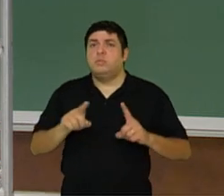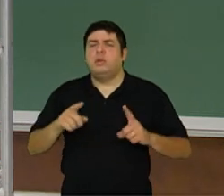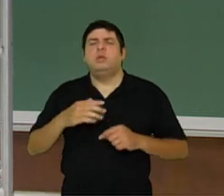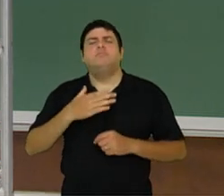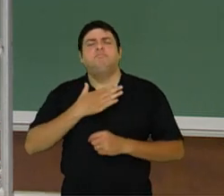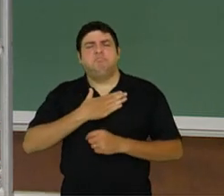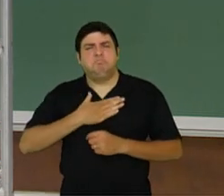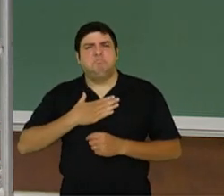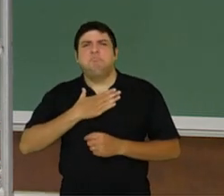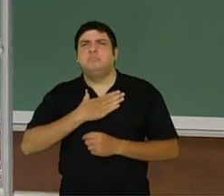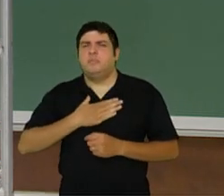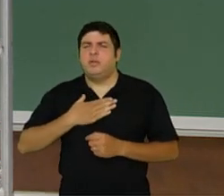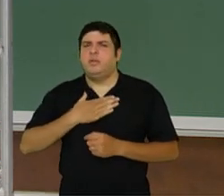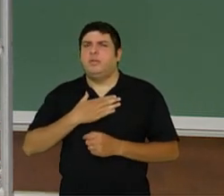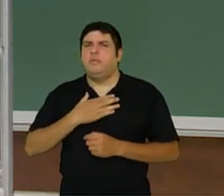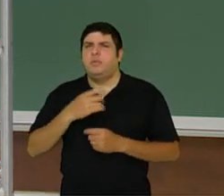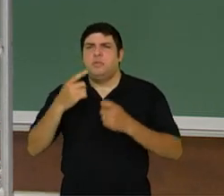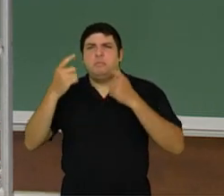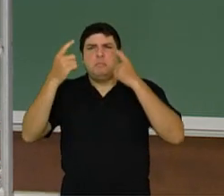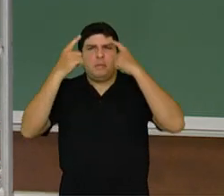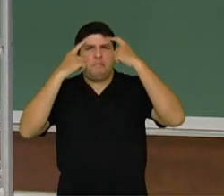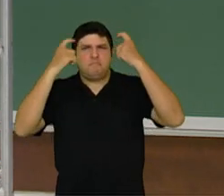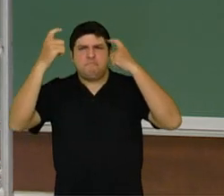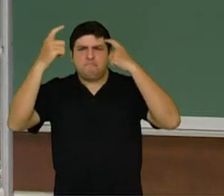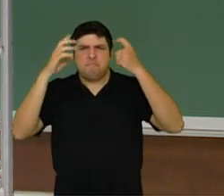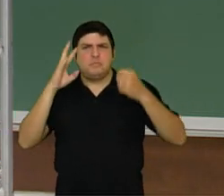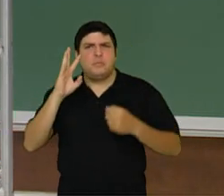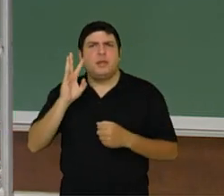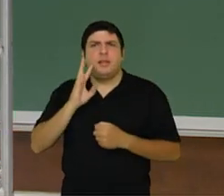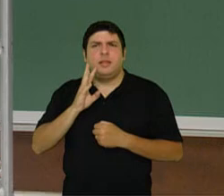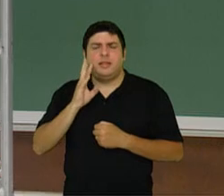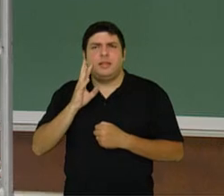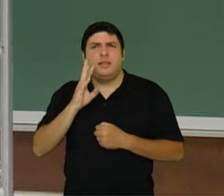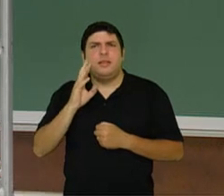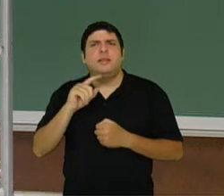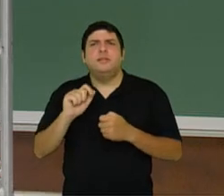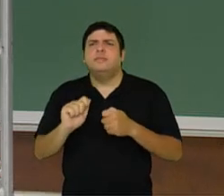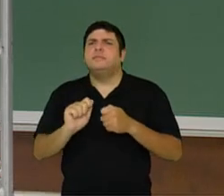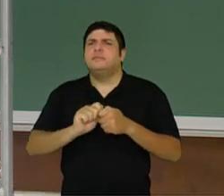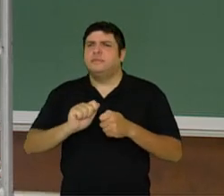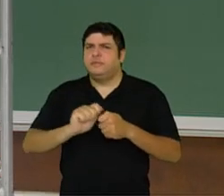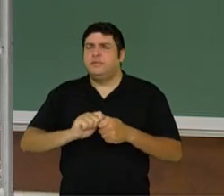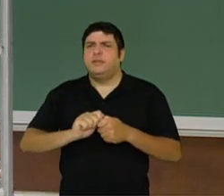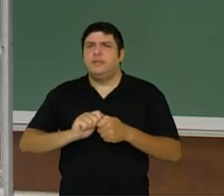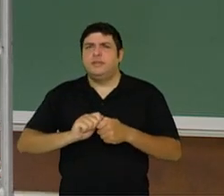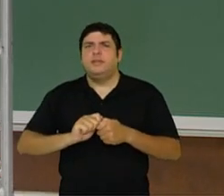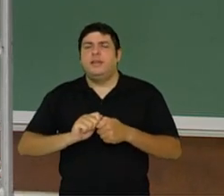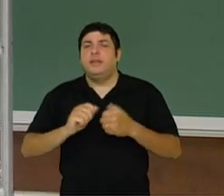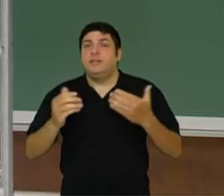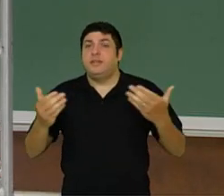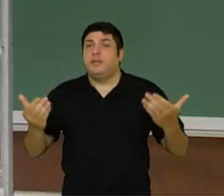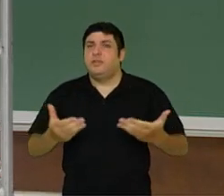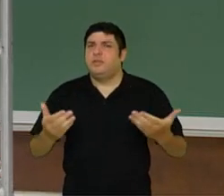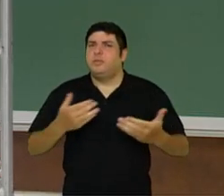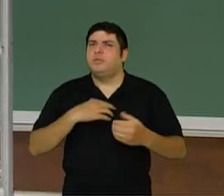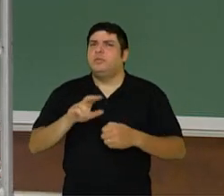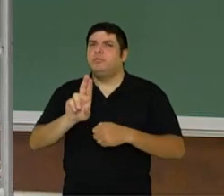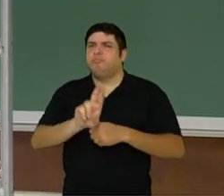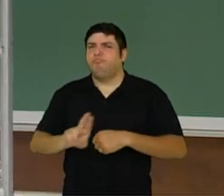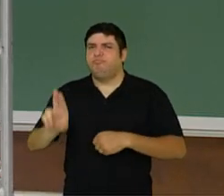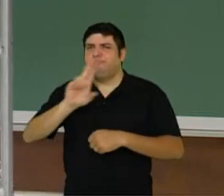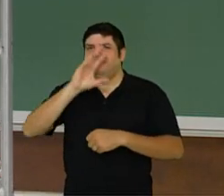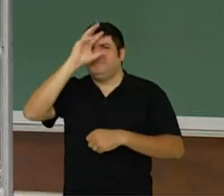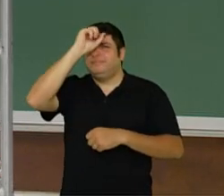dos publicitários, né? Eles falam, fazem, assim, né, umas chamadas muito interessantes e é com isso que a gente vai trabalhar. A gente já trabalhou umas